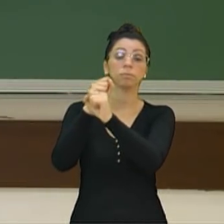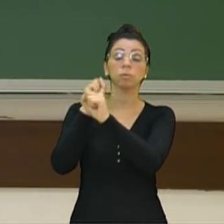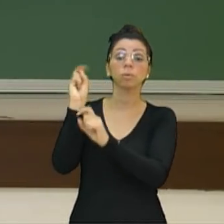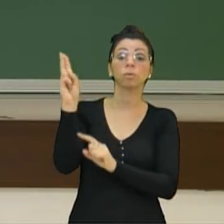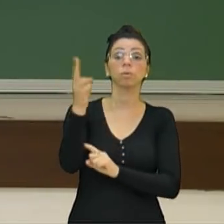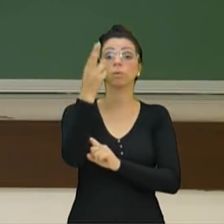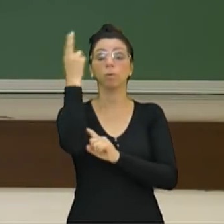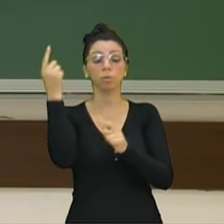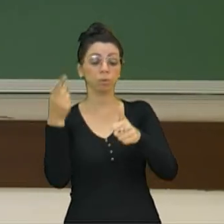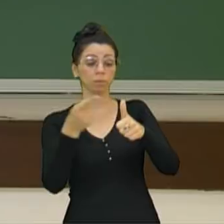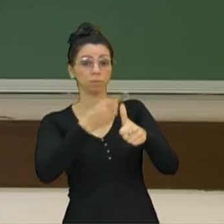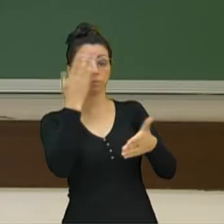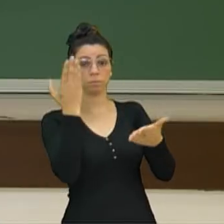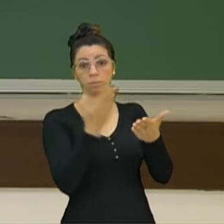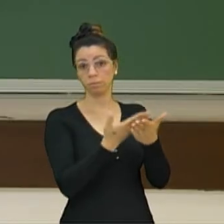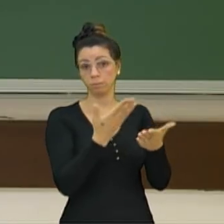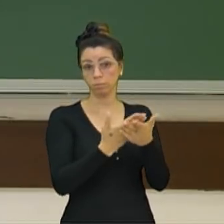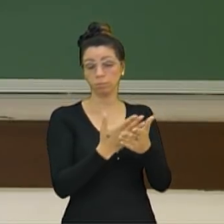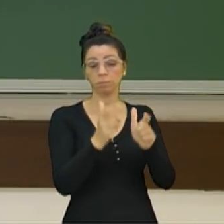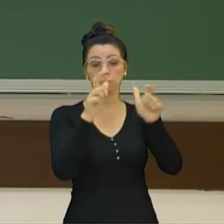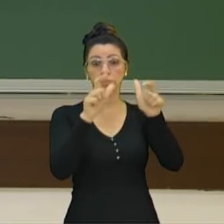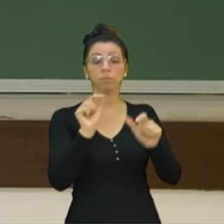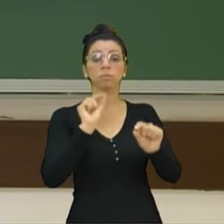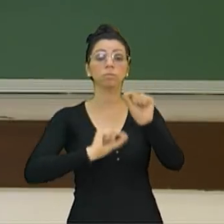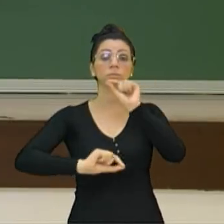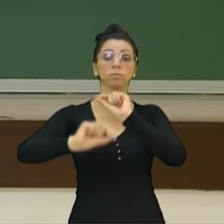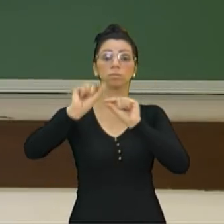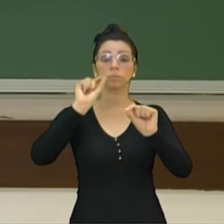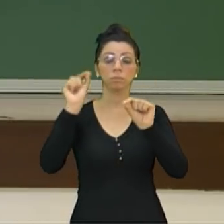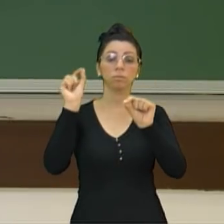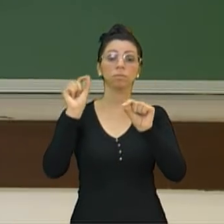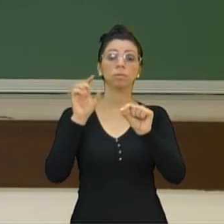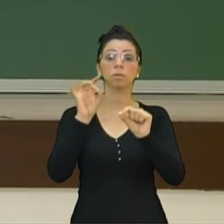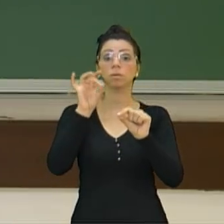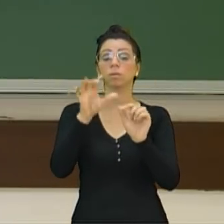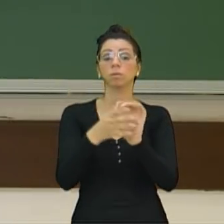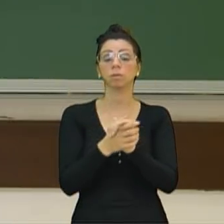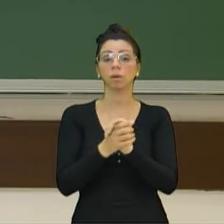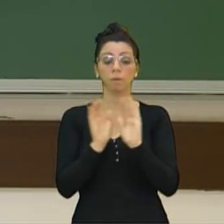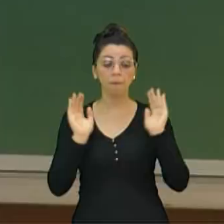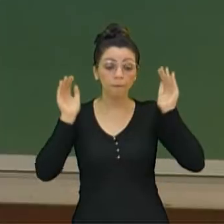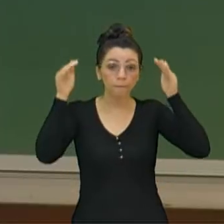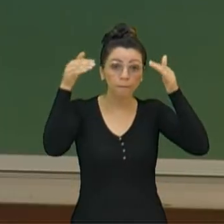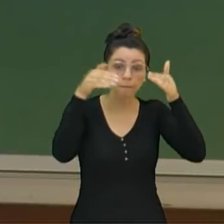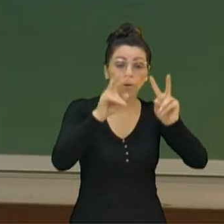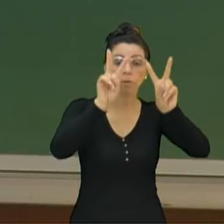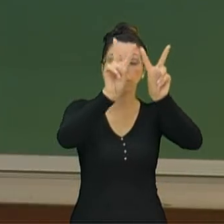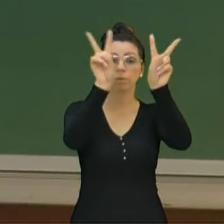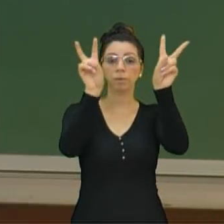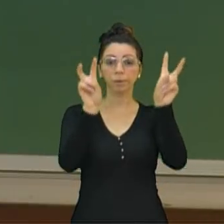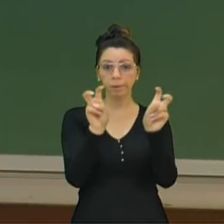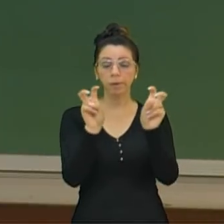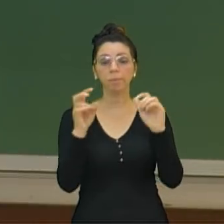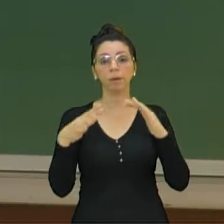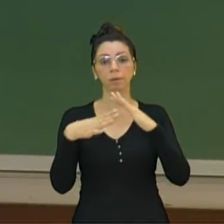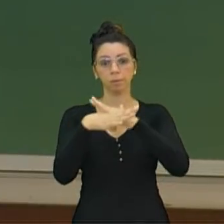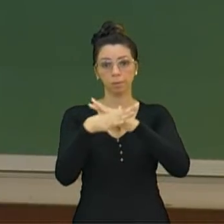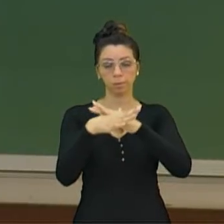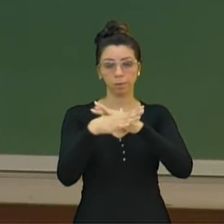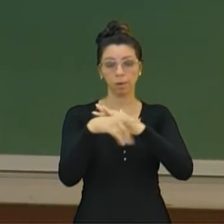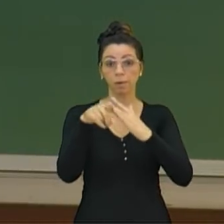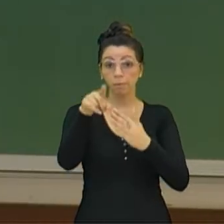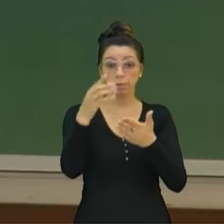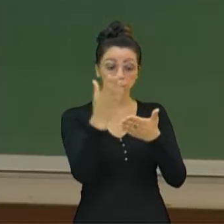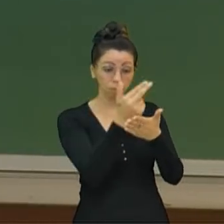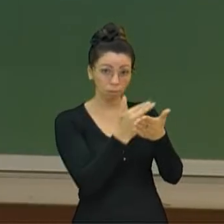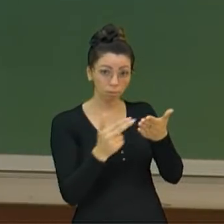ou da primeira aula, onde nós tivemos uma aula somente dedicada ao neurônio. Aquela aula que você desenhou ali no seu caderno. Volta